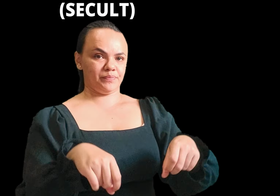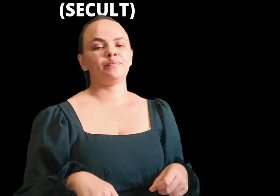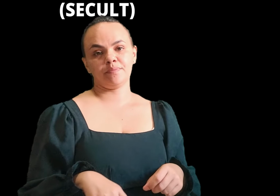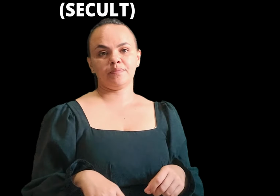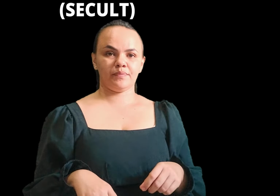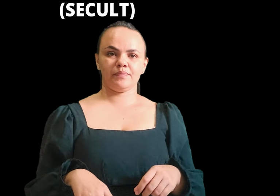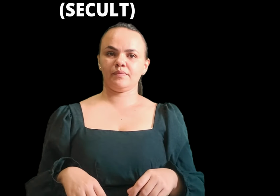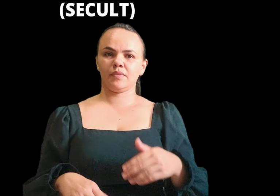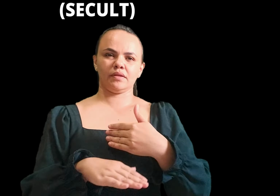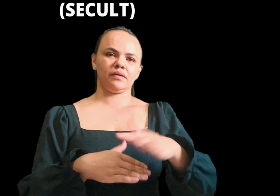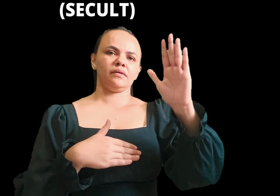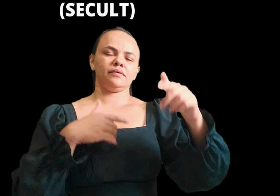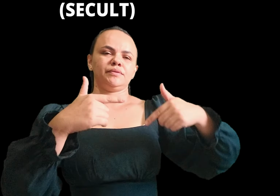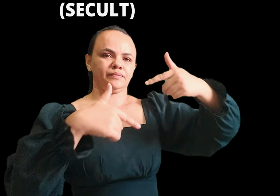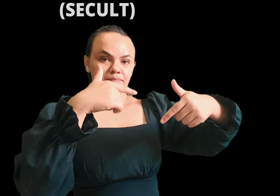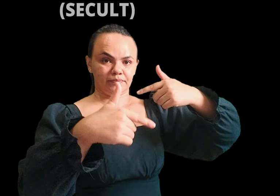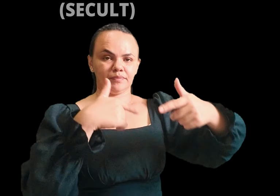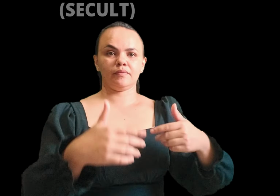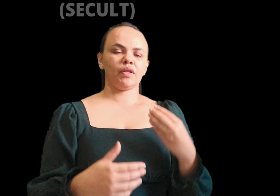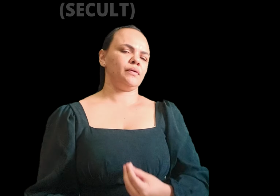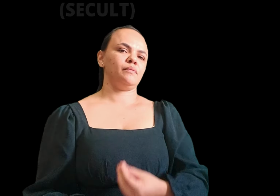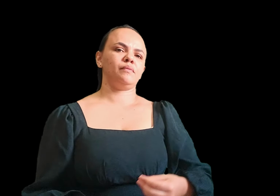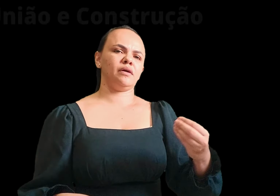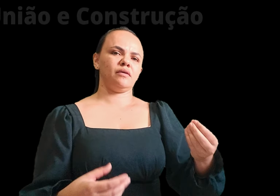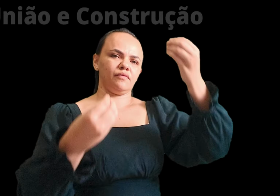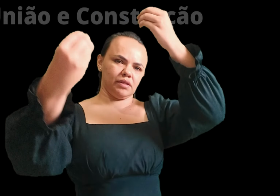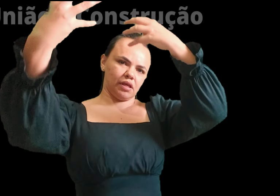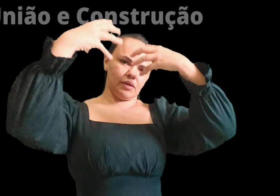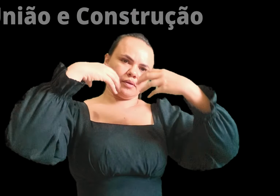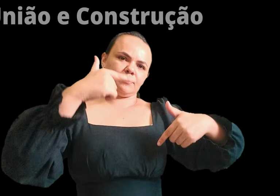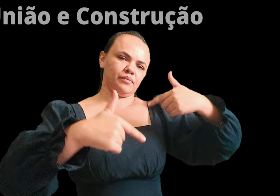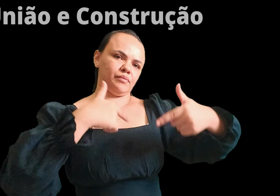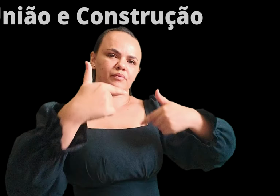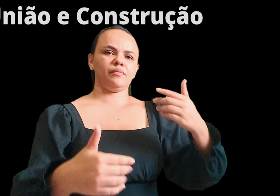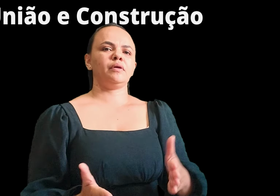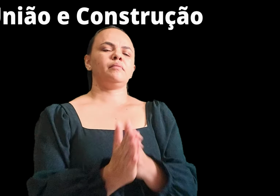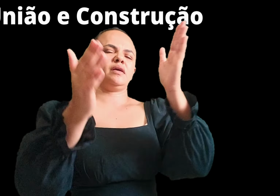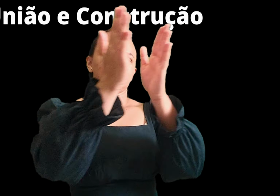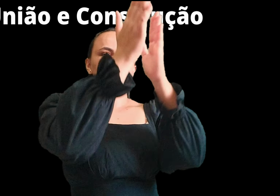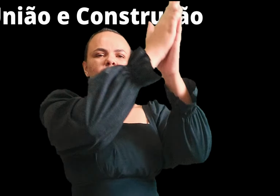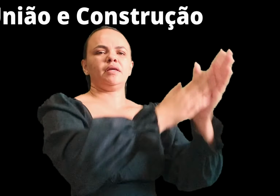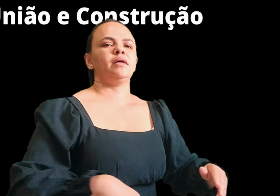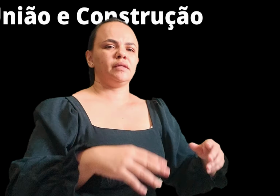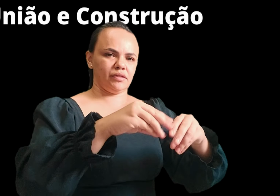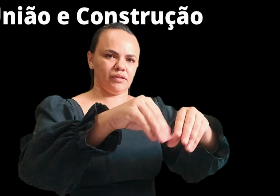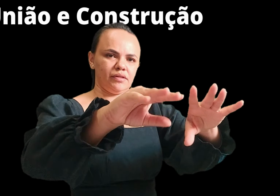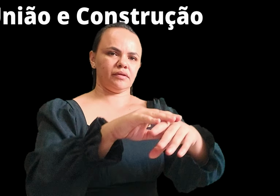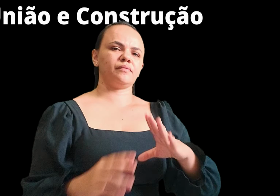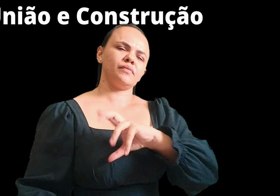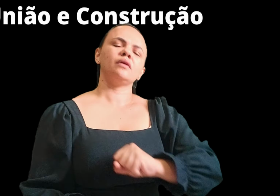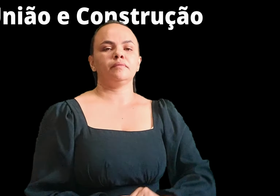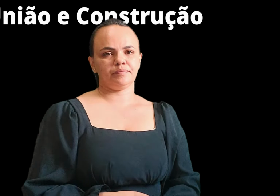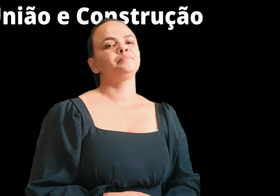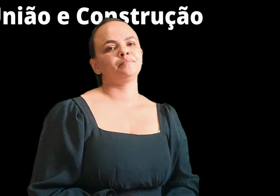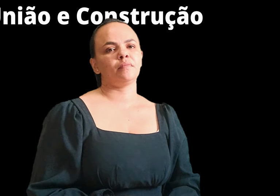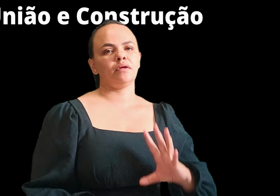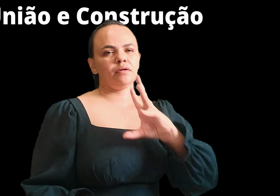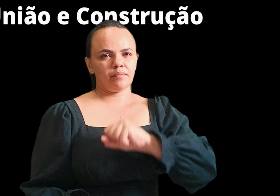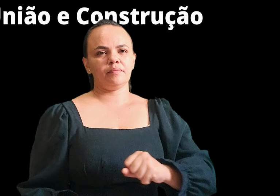labor de uma vida abençoada Bendita terra querida bendito Amado